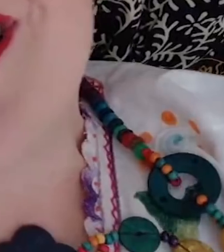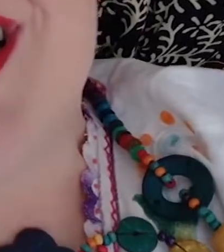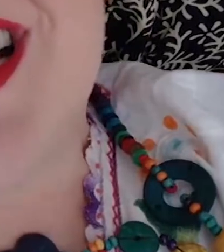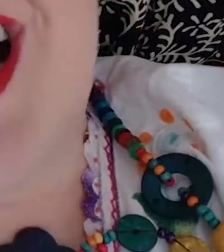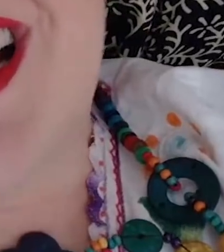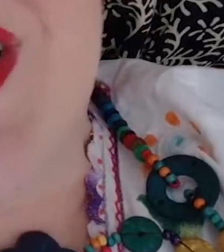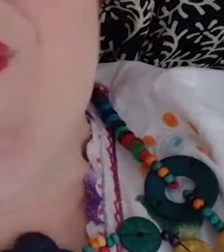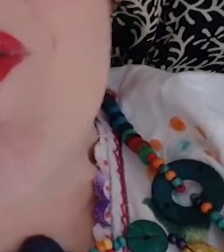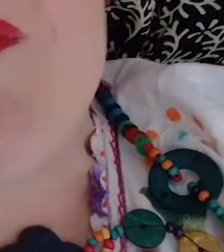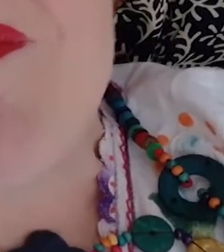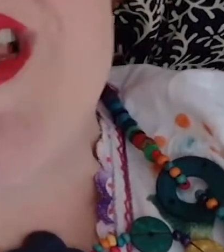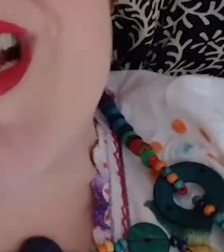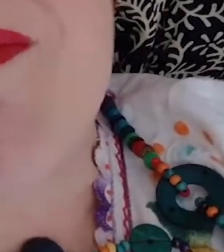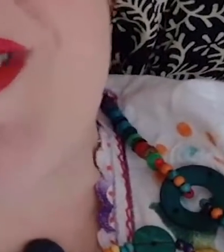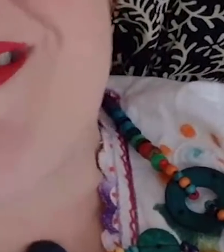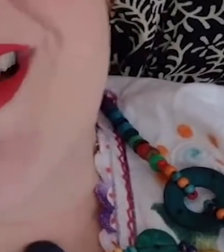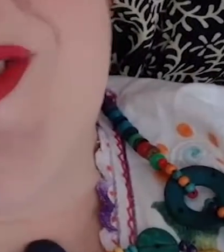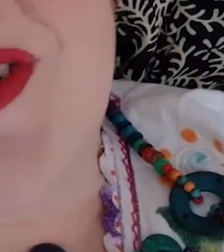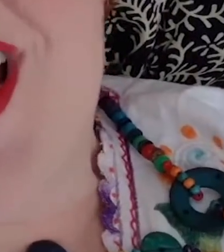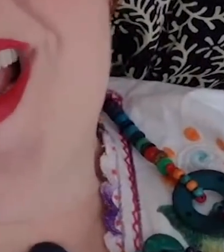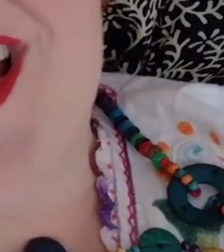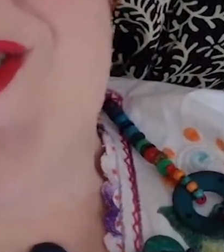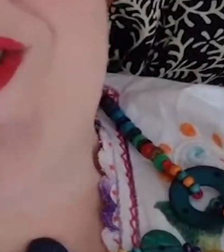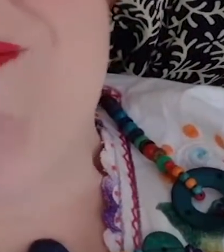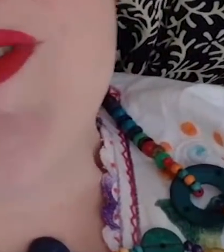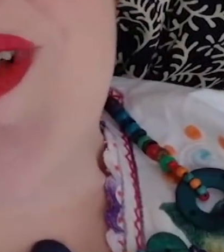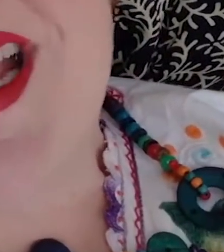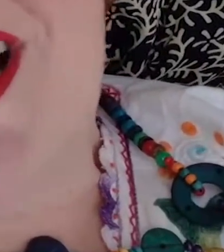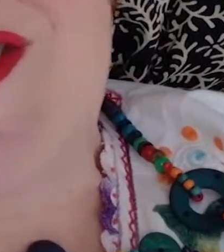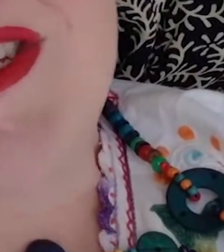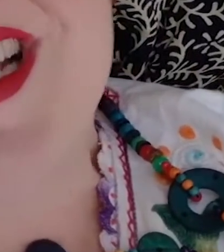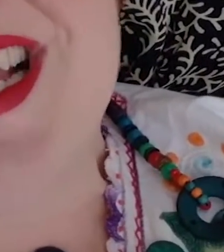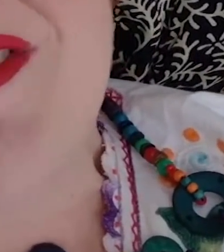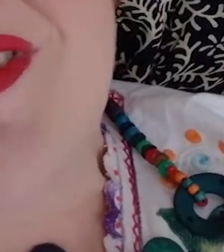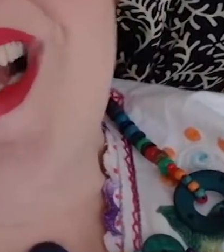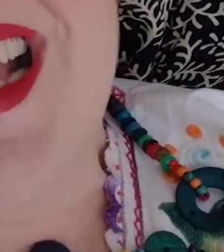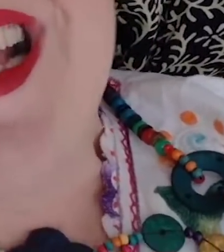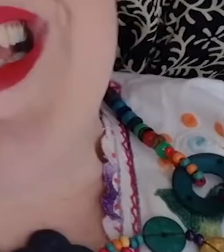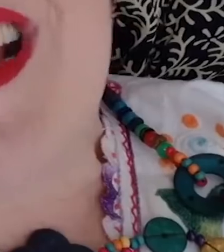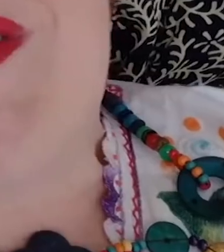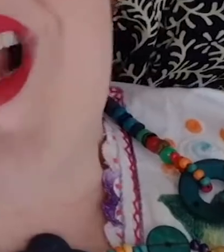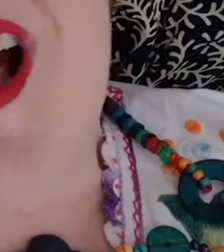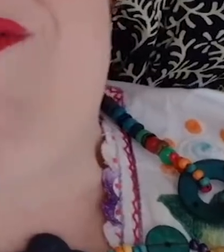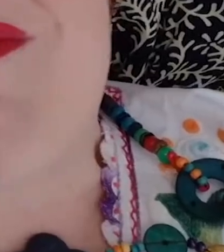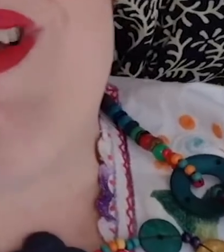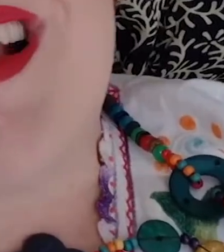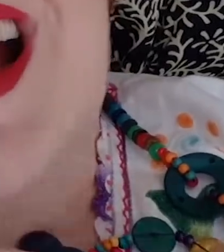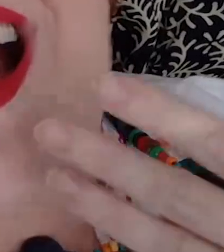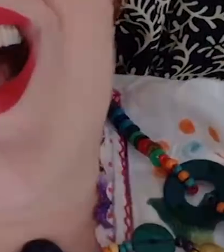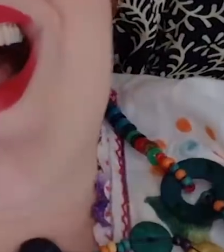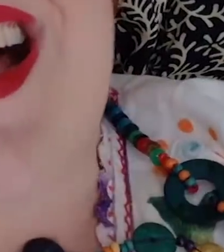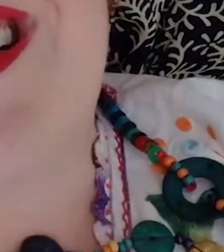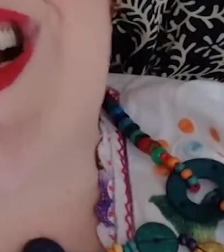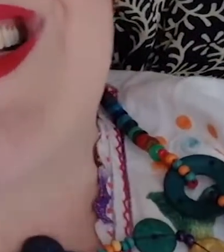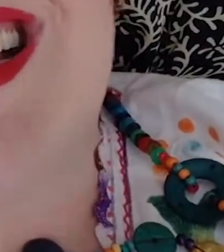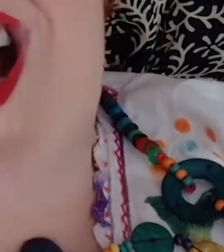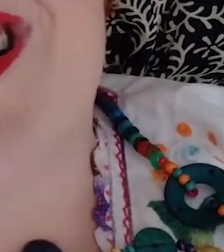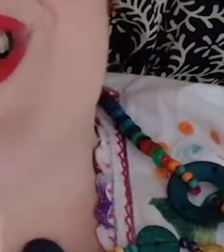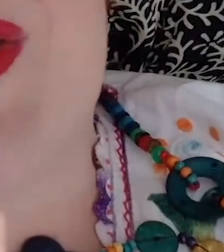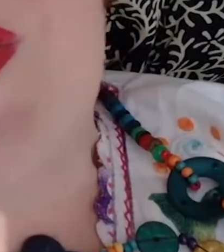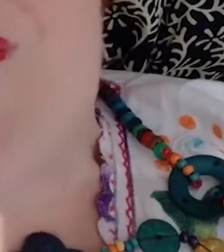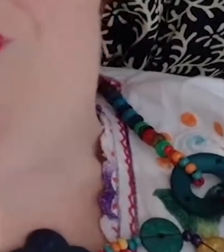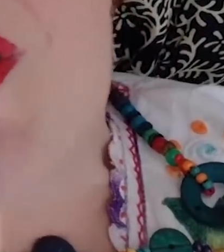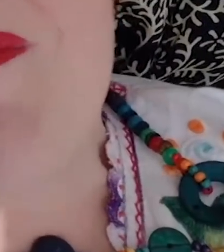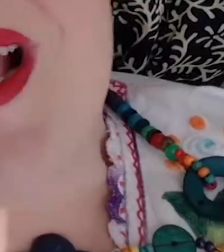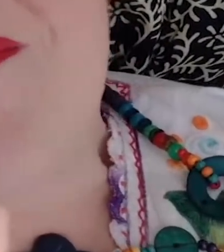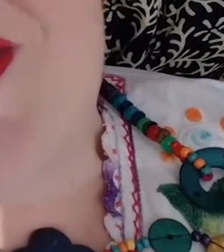de Cecília, uma menina muito inteligente, muito criativa, que adorava brincar nas